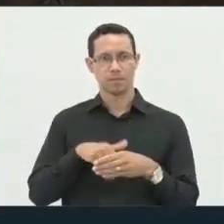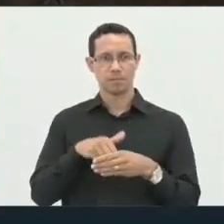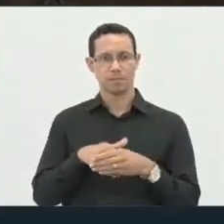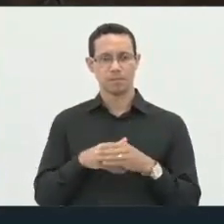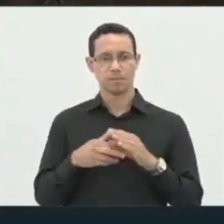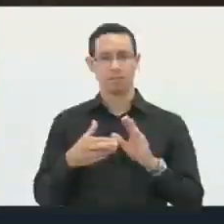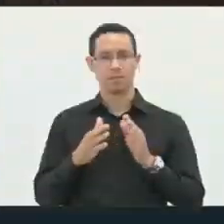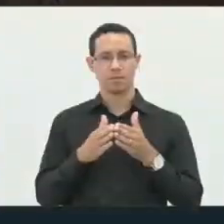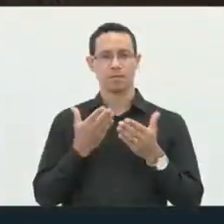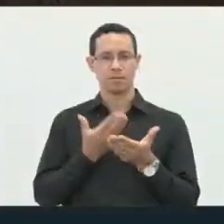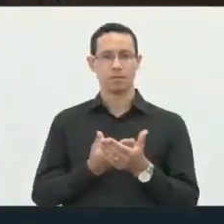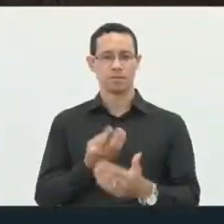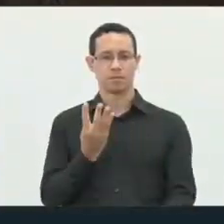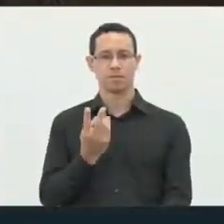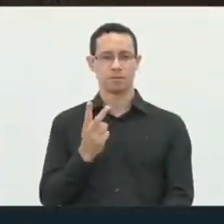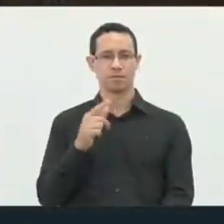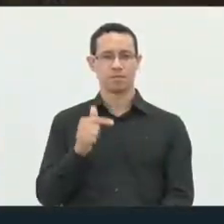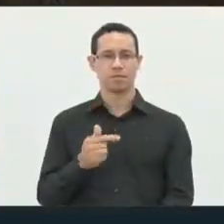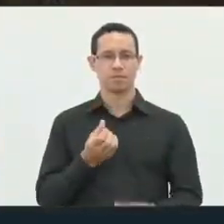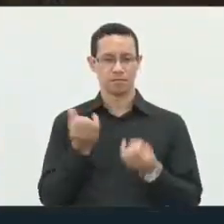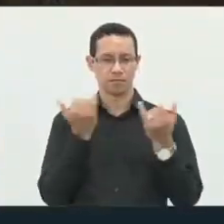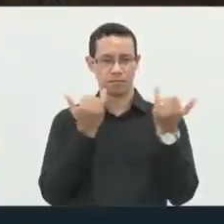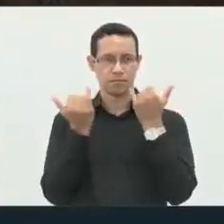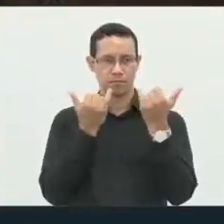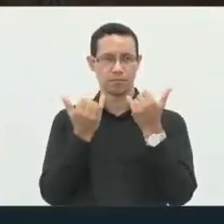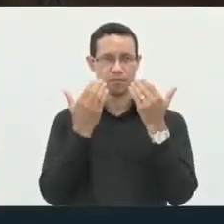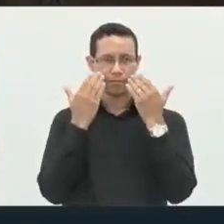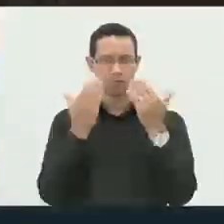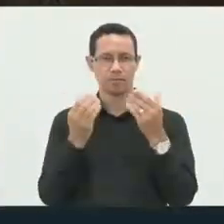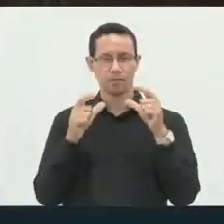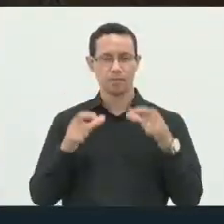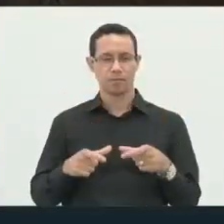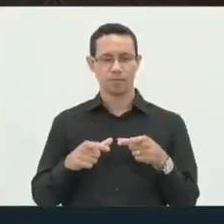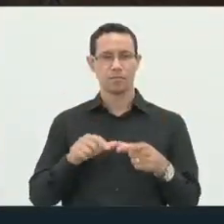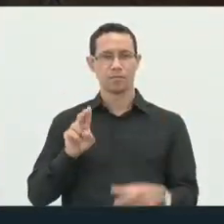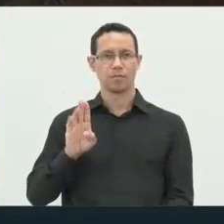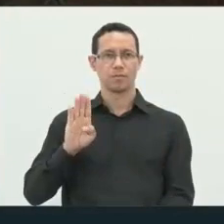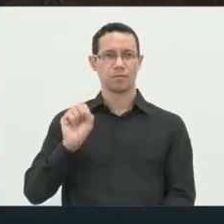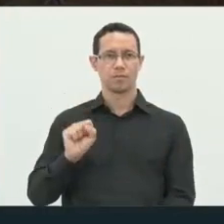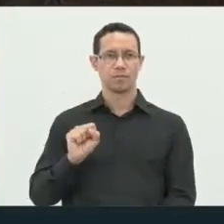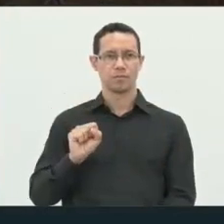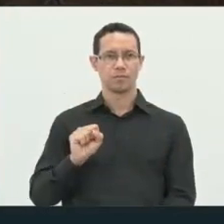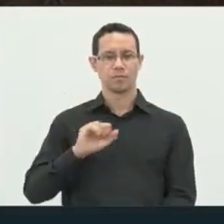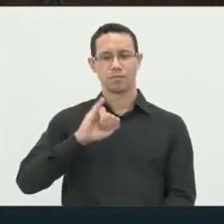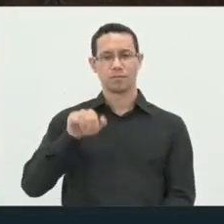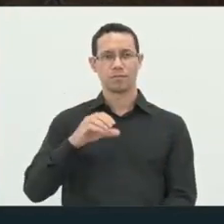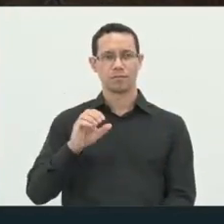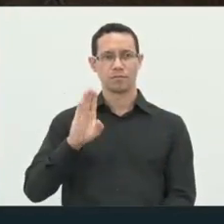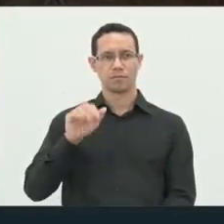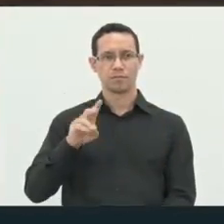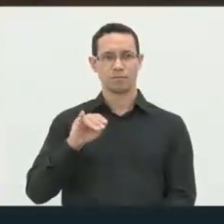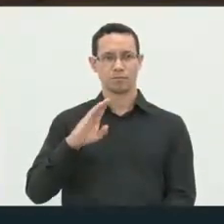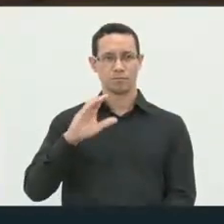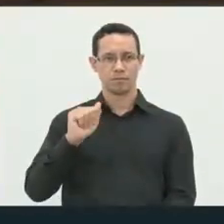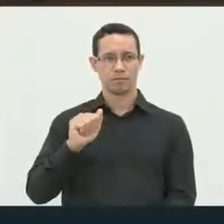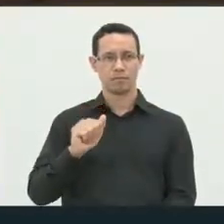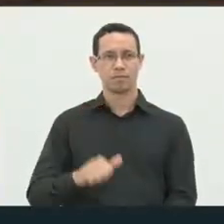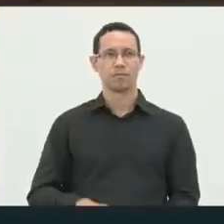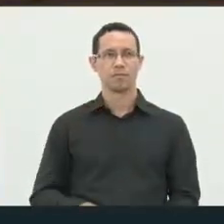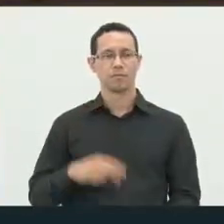2023 informações sobre os motivos de Transparência na unidade básica de saúde Jardim Cumbica 2 autor Vereador Wellington Bezerra